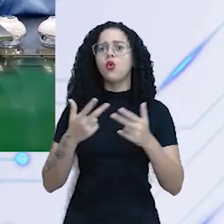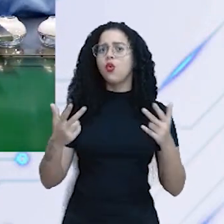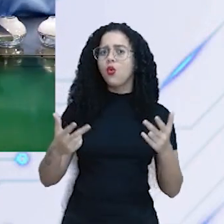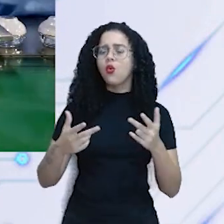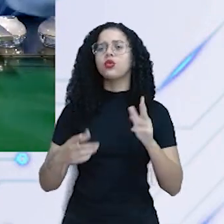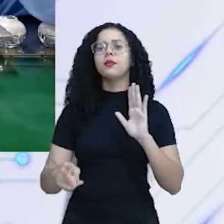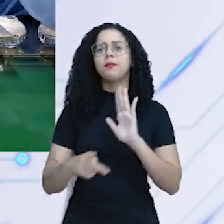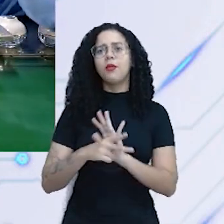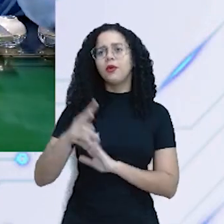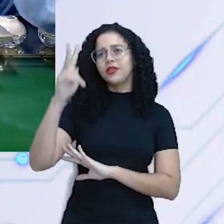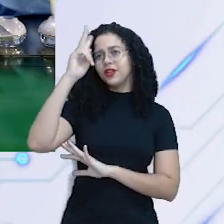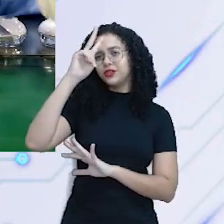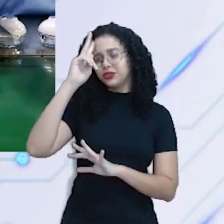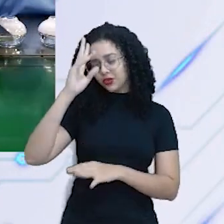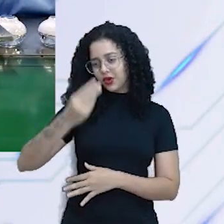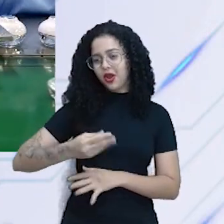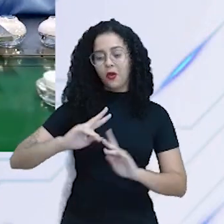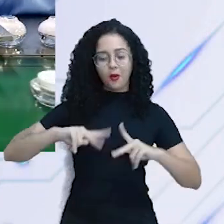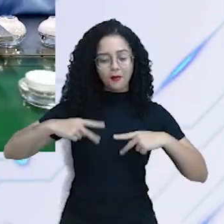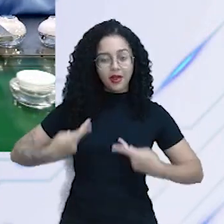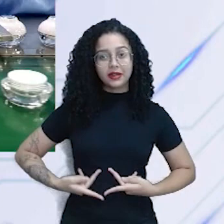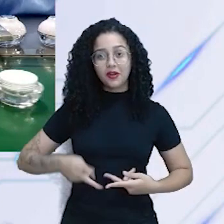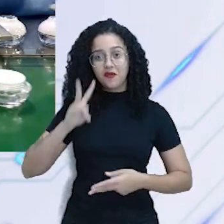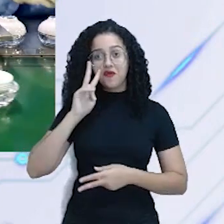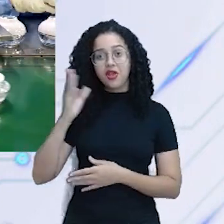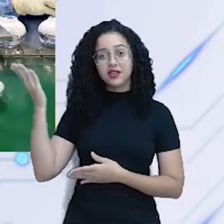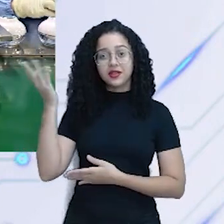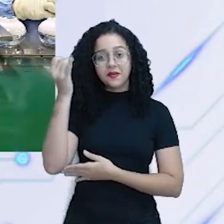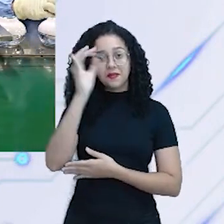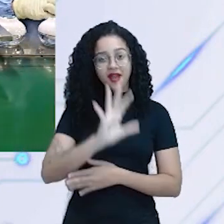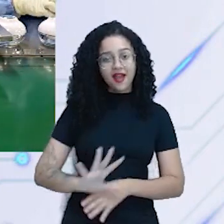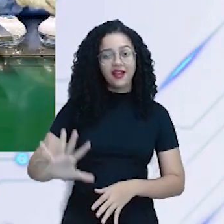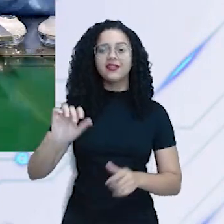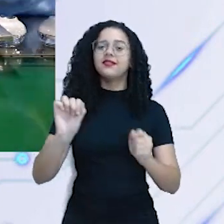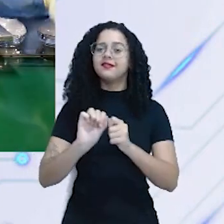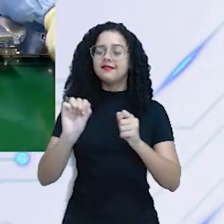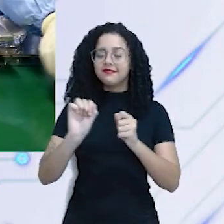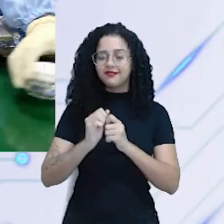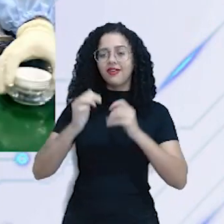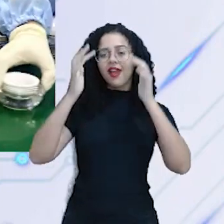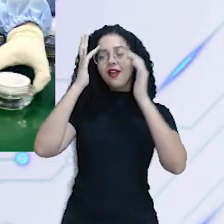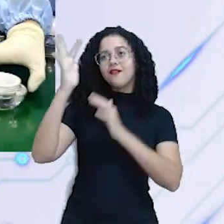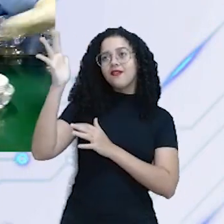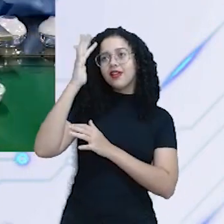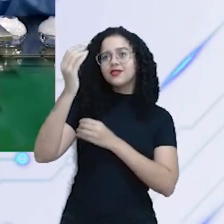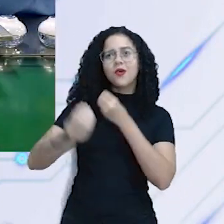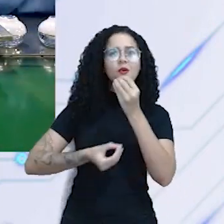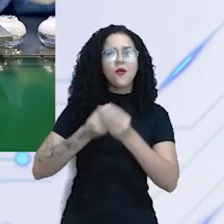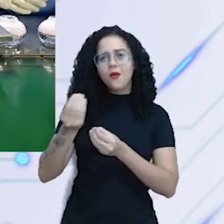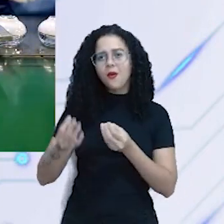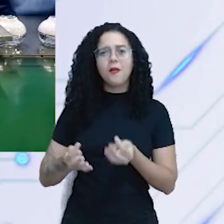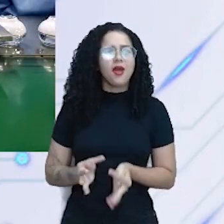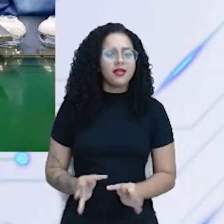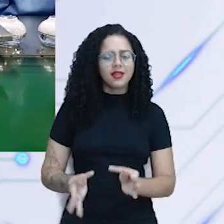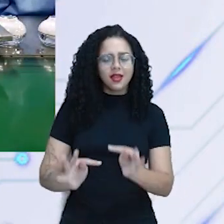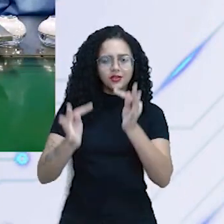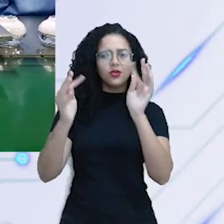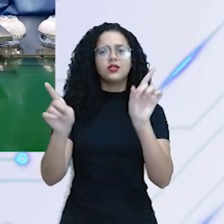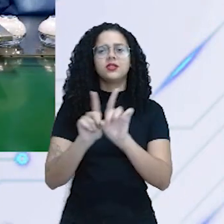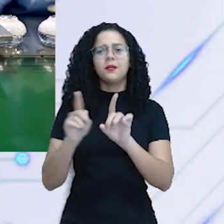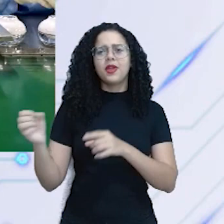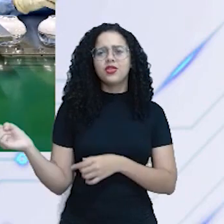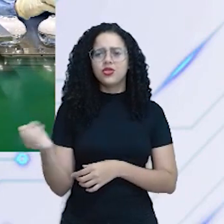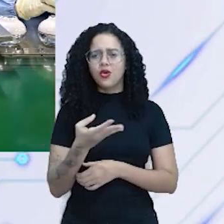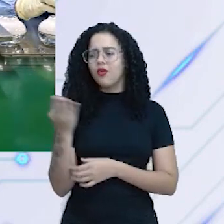da humanidade. Exatamente, né? como Ou vocês seja, estão vendo aí. como você vê nessas imagens aí, a gente fez uma reflexão sobre como essas tecnologias, essas